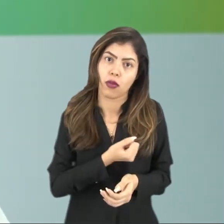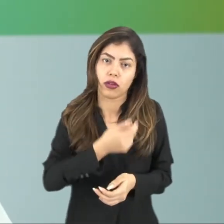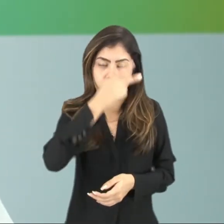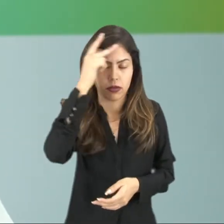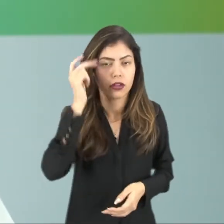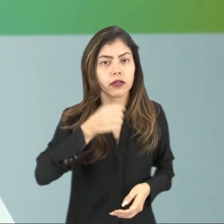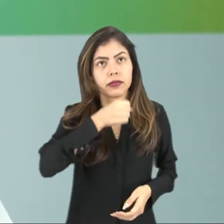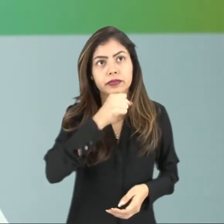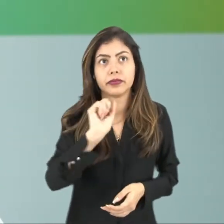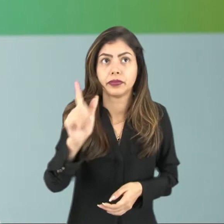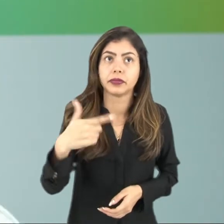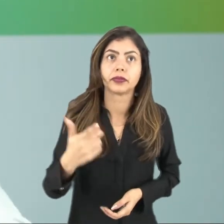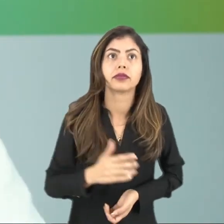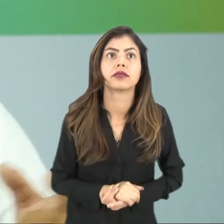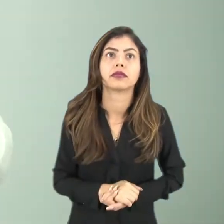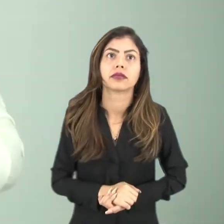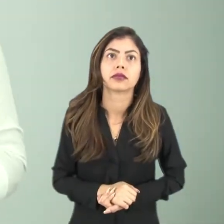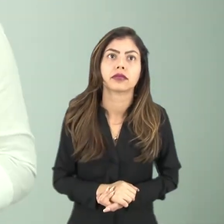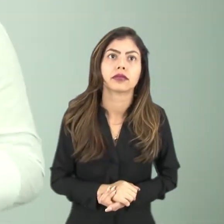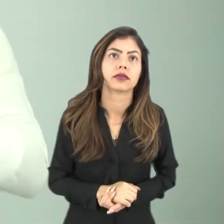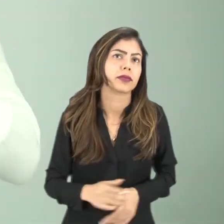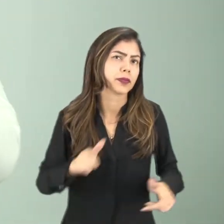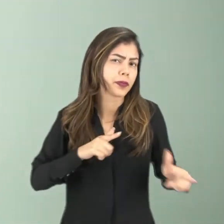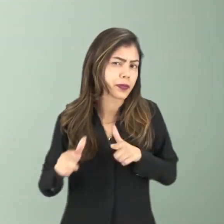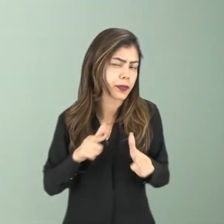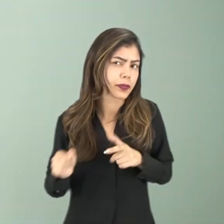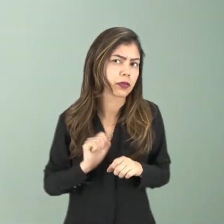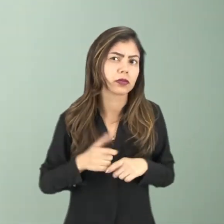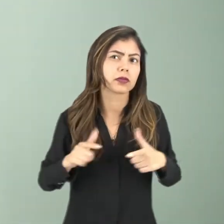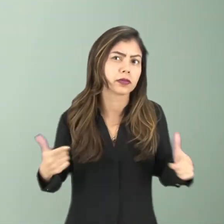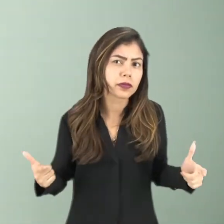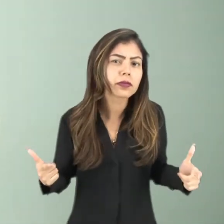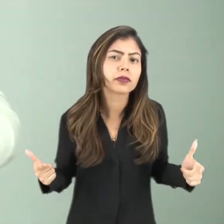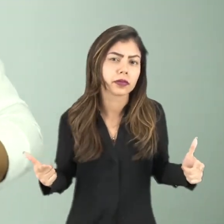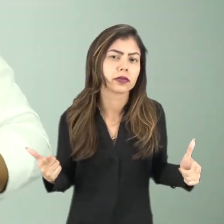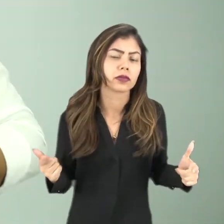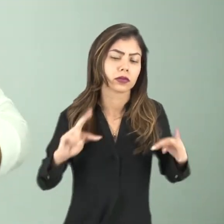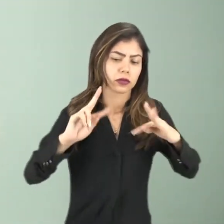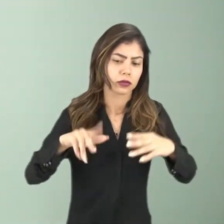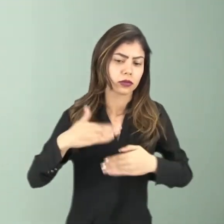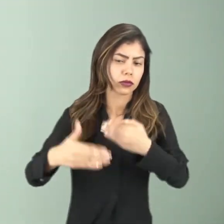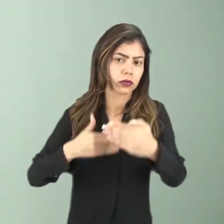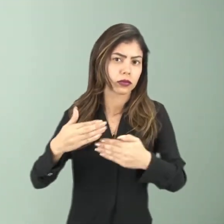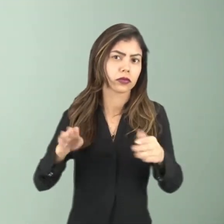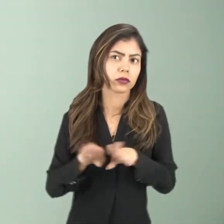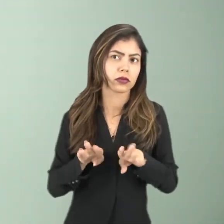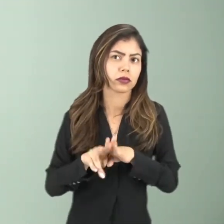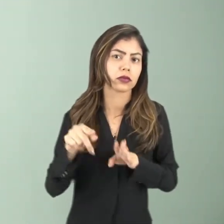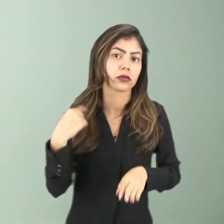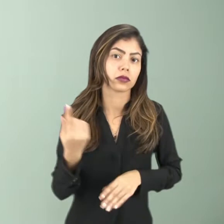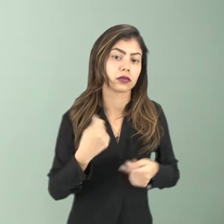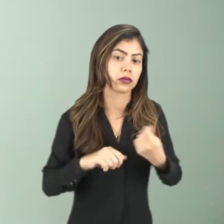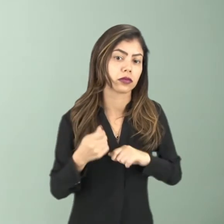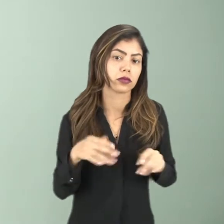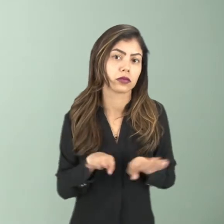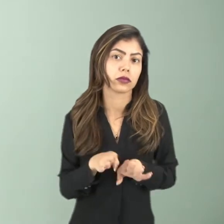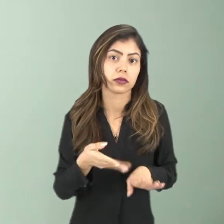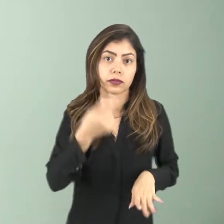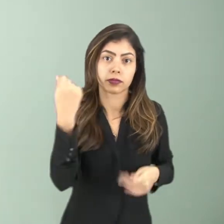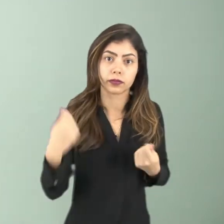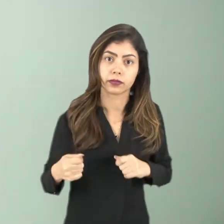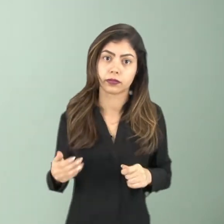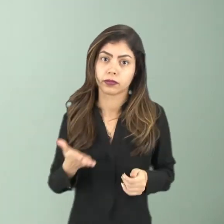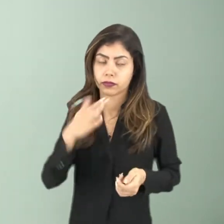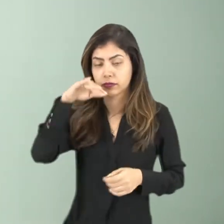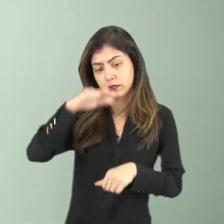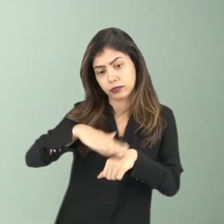de idosos. Outro ponto, quem é que vai trabalhar em grande quantidade em todos os processos econômicos que nós temos?